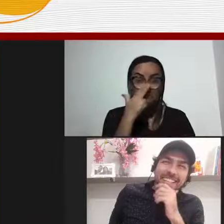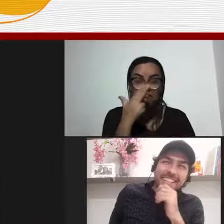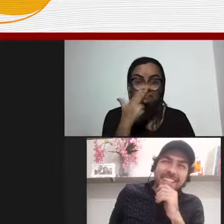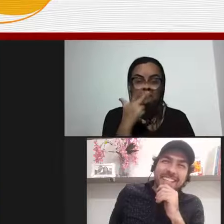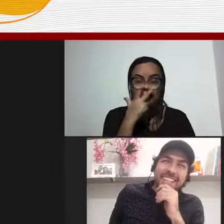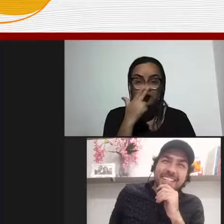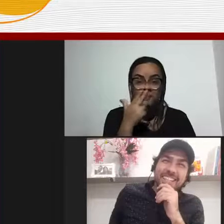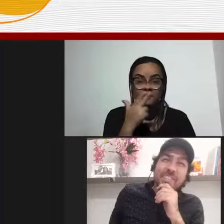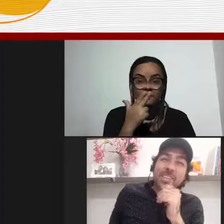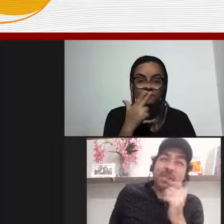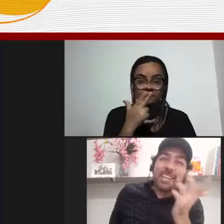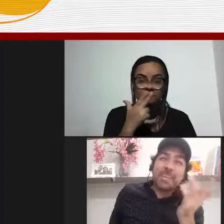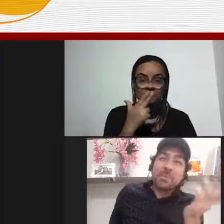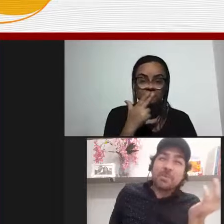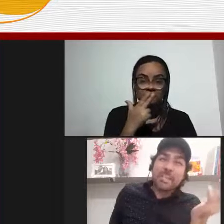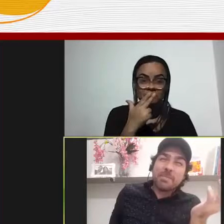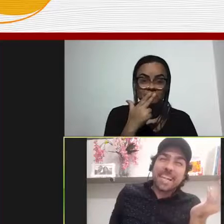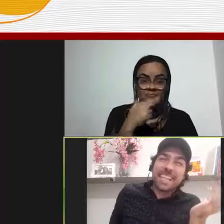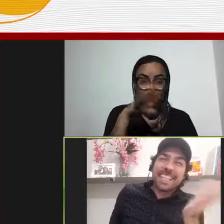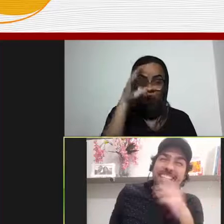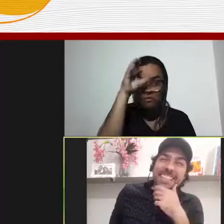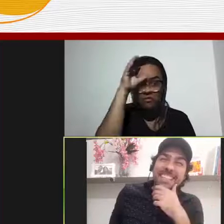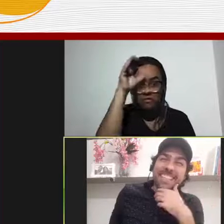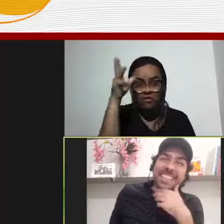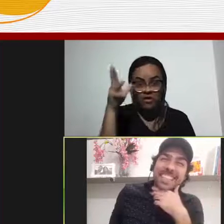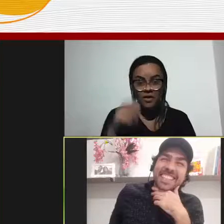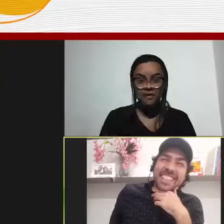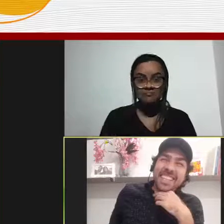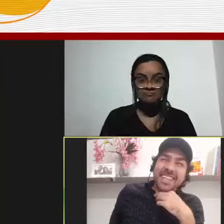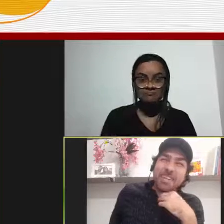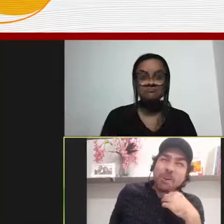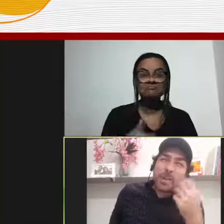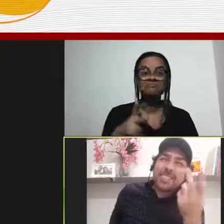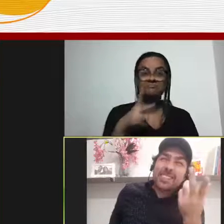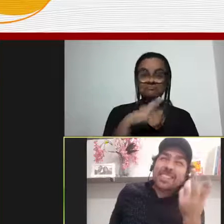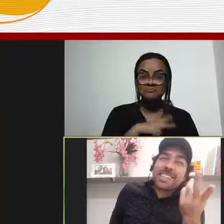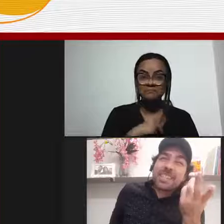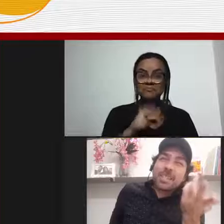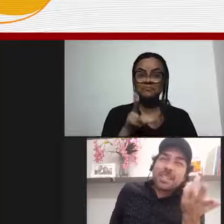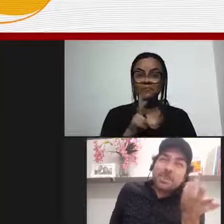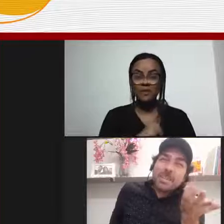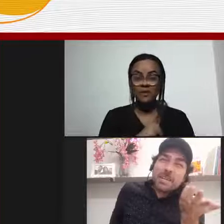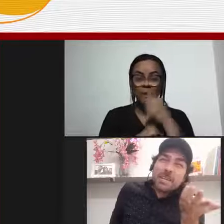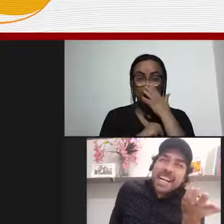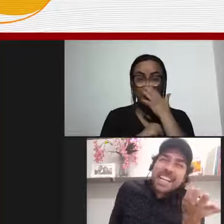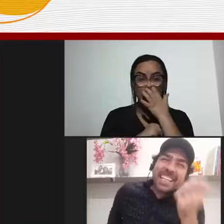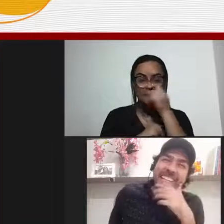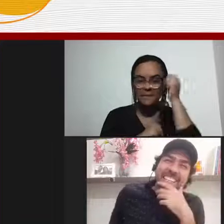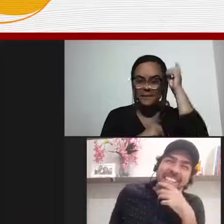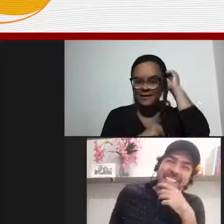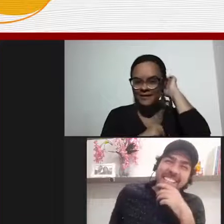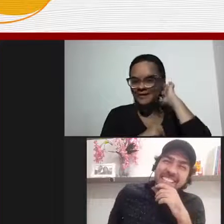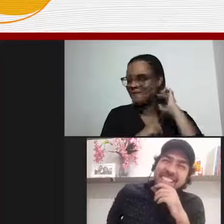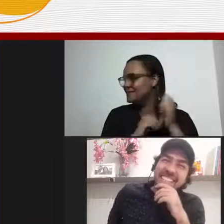Neves. O nome da minha tia... Não sabia o nome da mãe. Maria, eu não estou sabendo o nome da mãe.